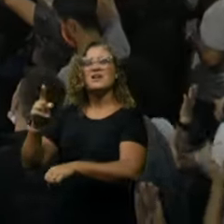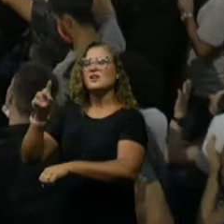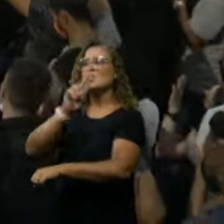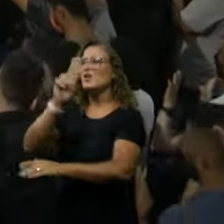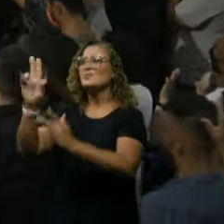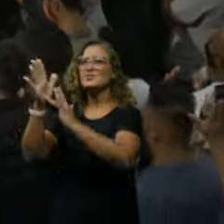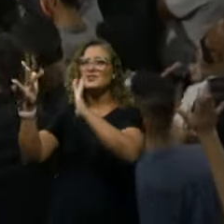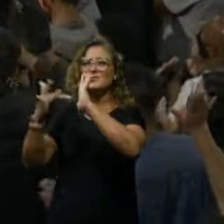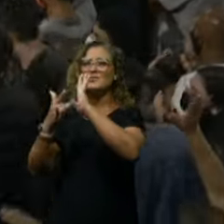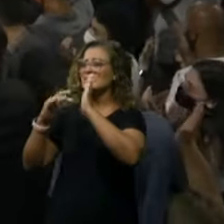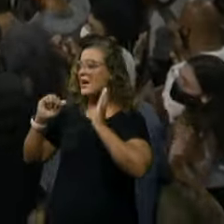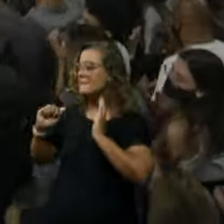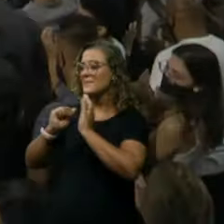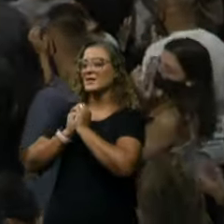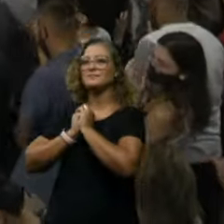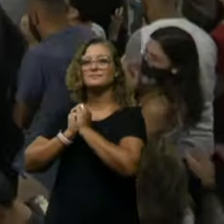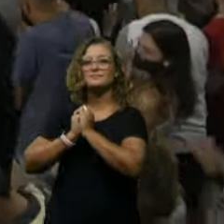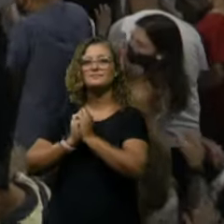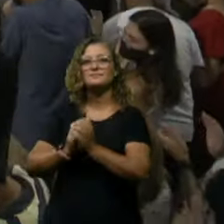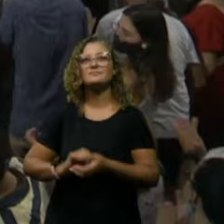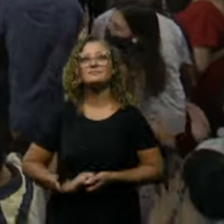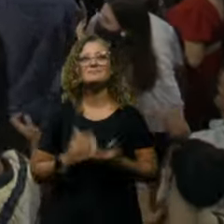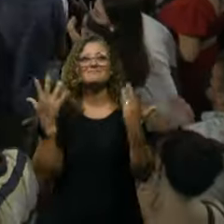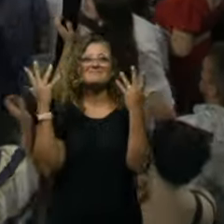crê diz a velha é